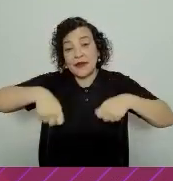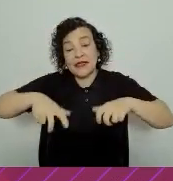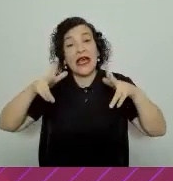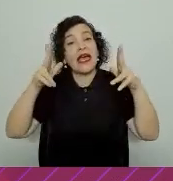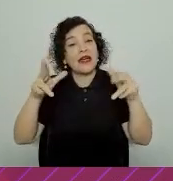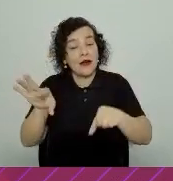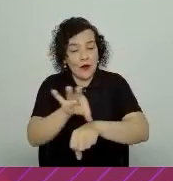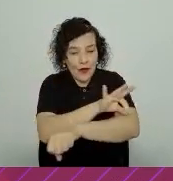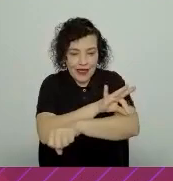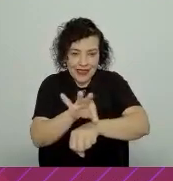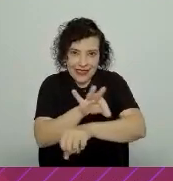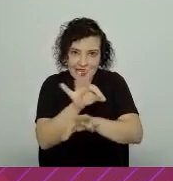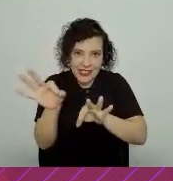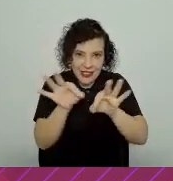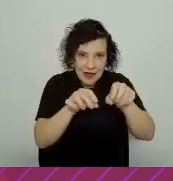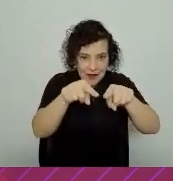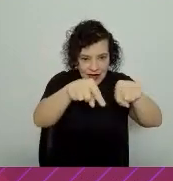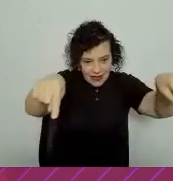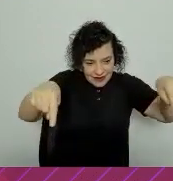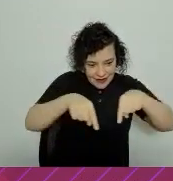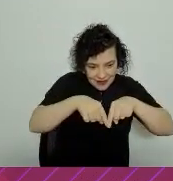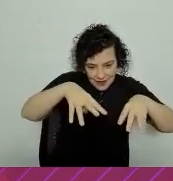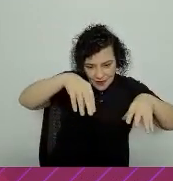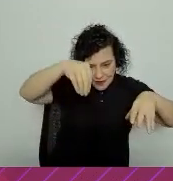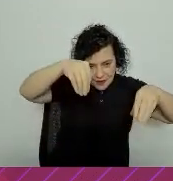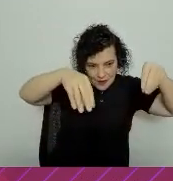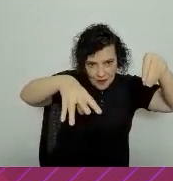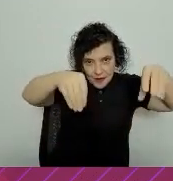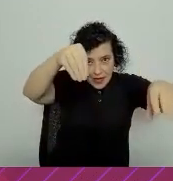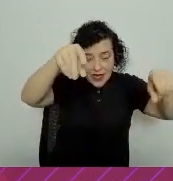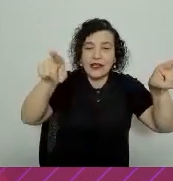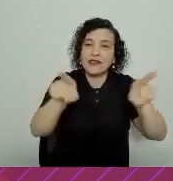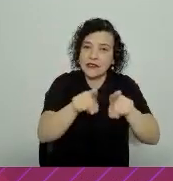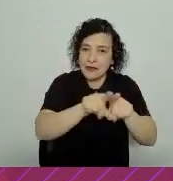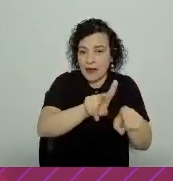faz maquetes a gente vai começar a projetar também